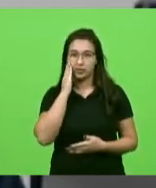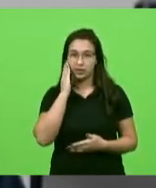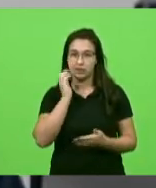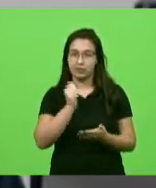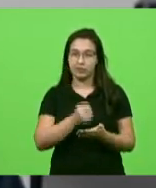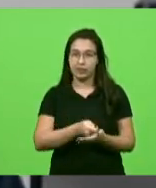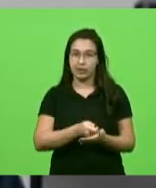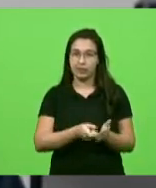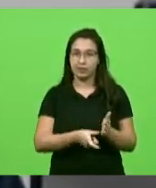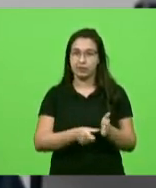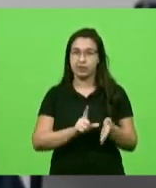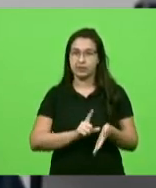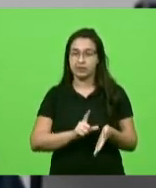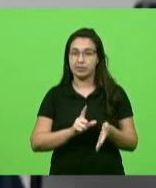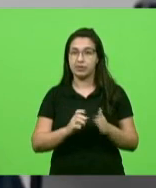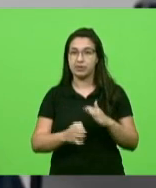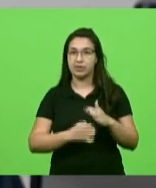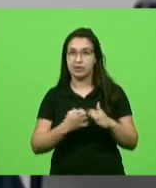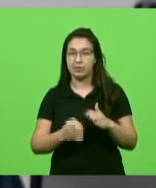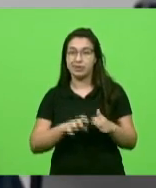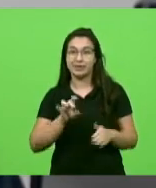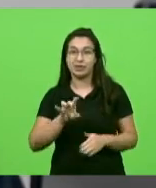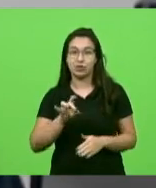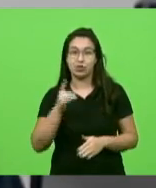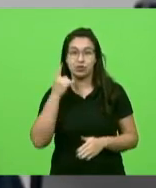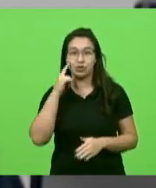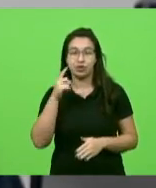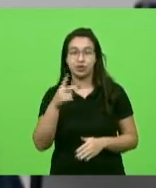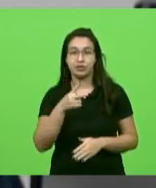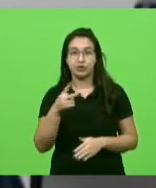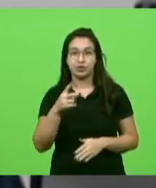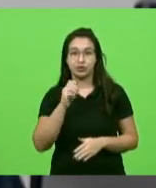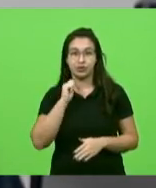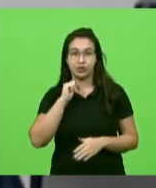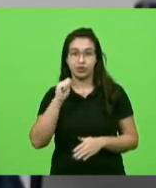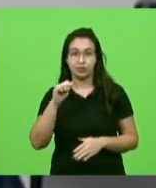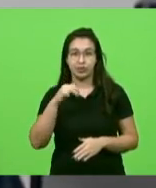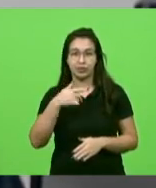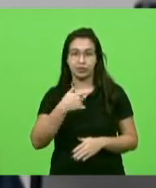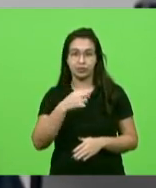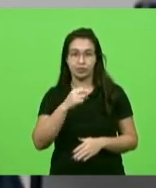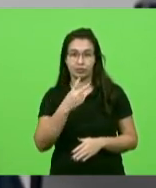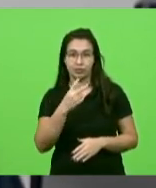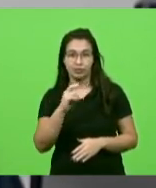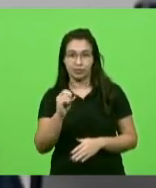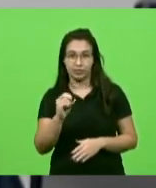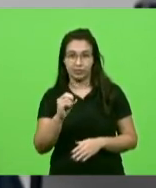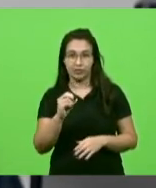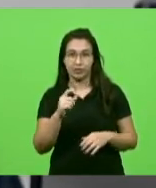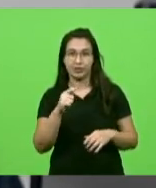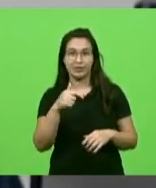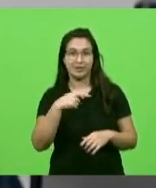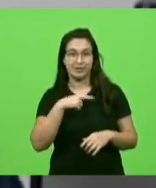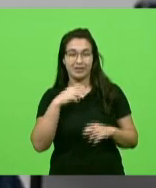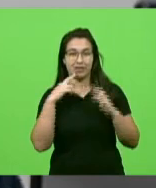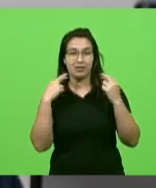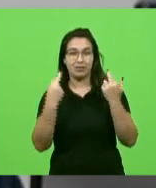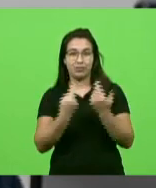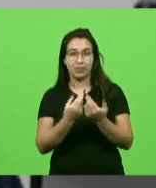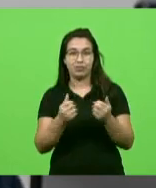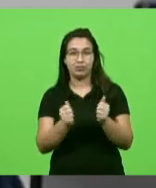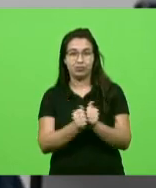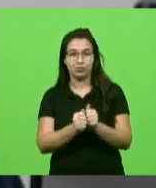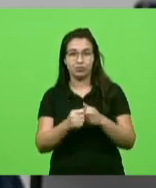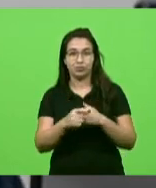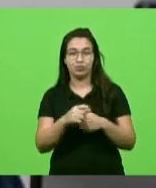acerca do pagamento antecipado empresa da América somente Vinte e Dois de Abril de 2020 por ocasião de uma reunião com o então chefe da casa civil